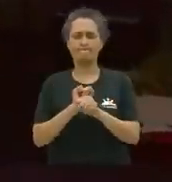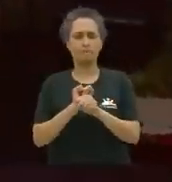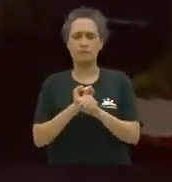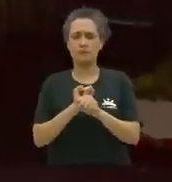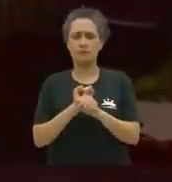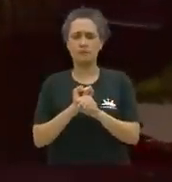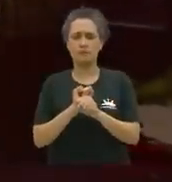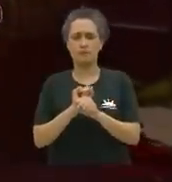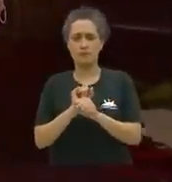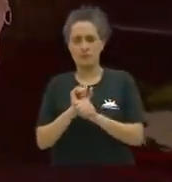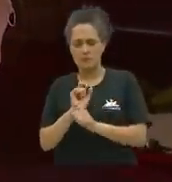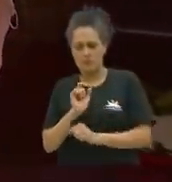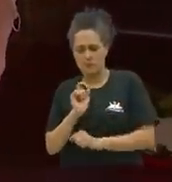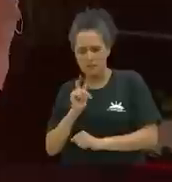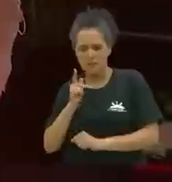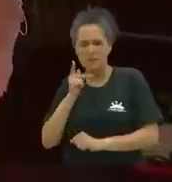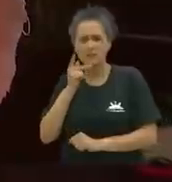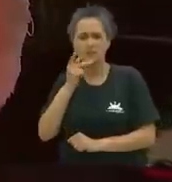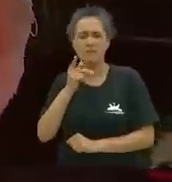palavras e